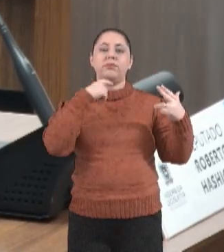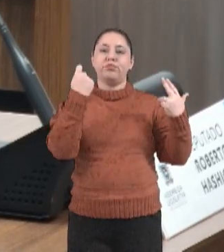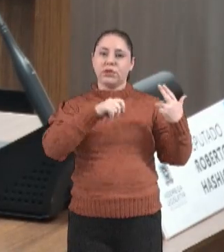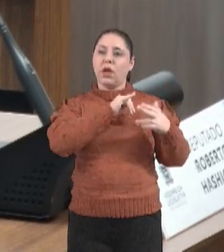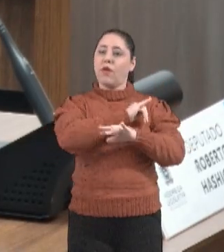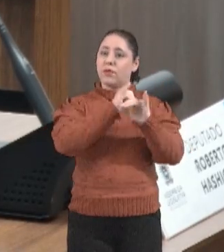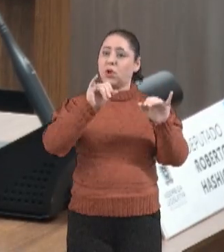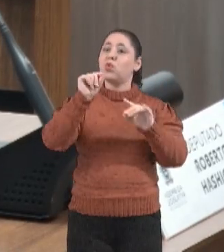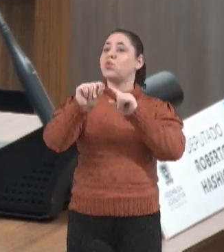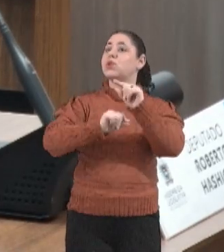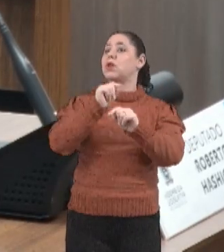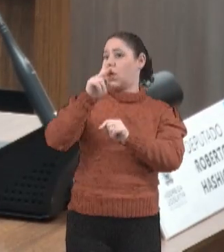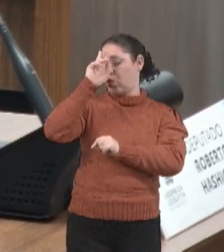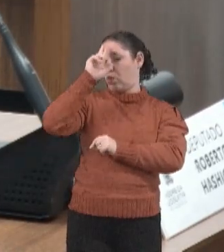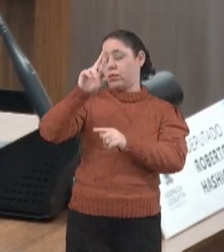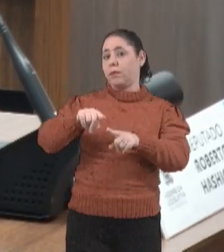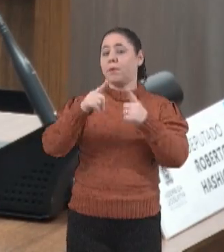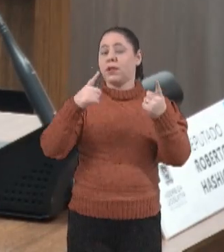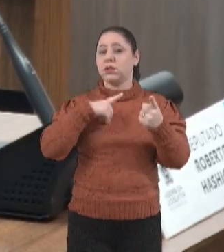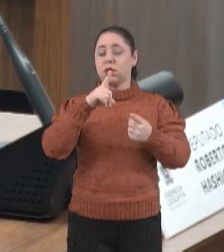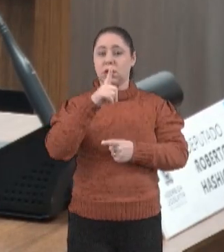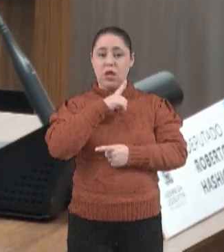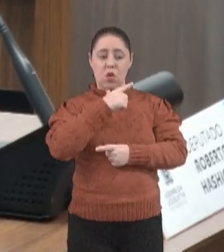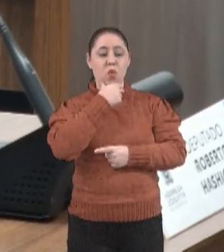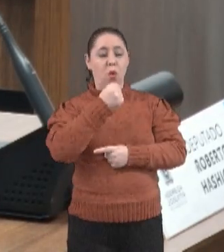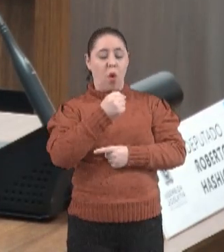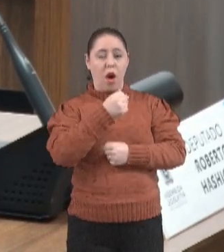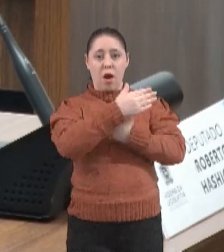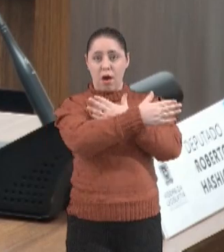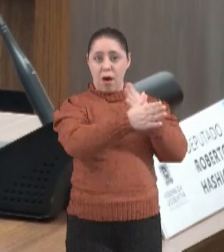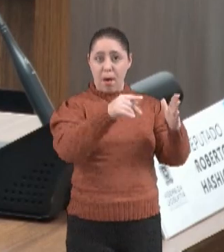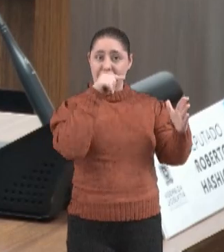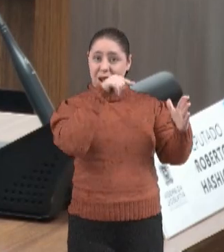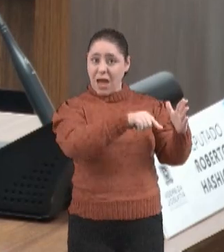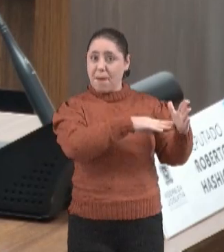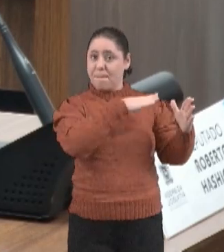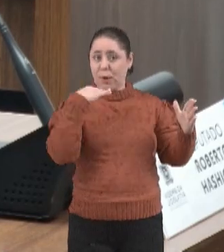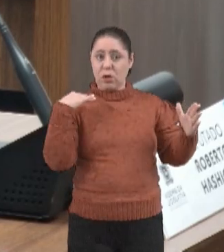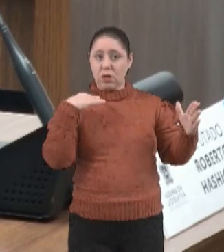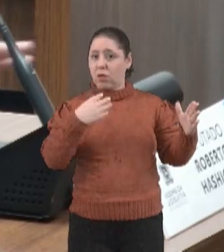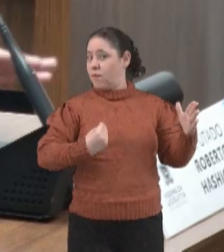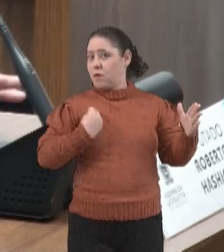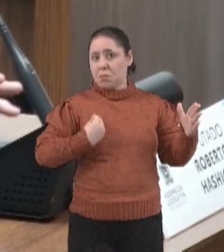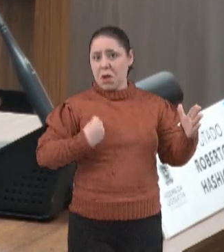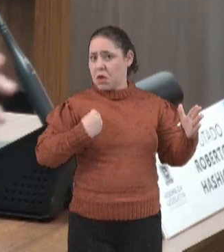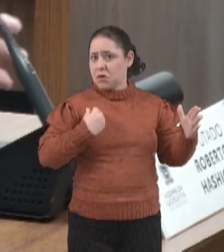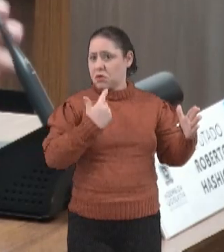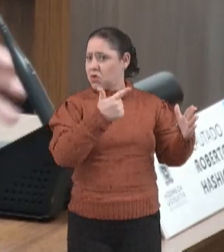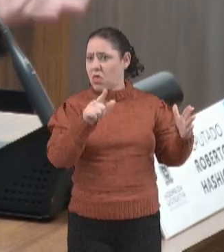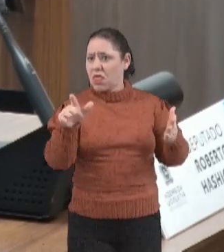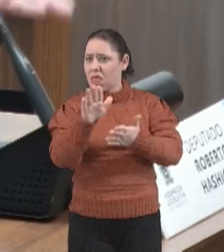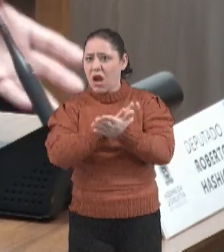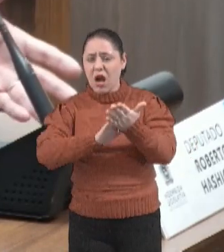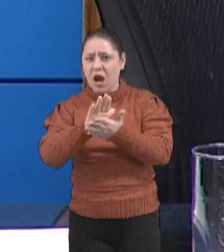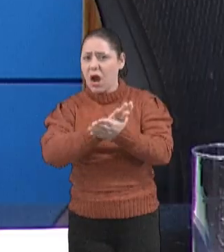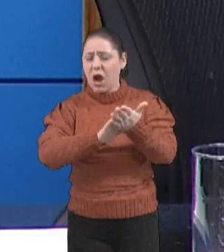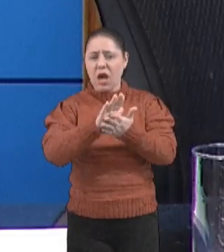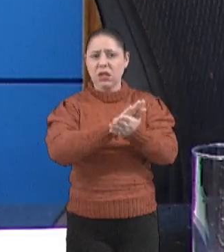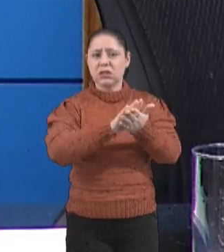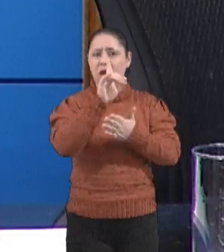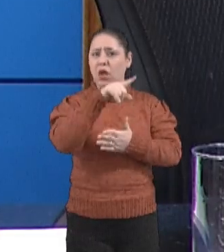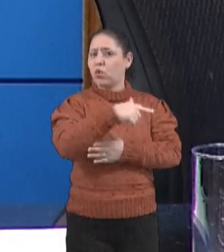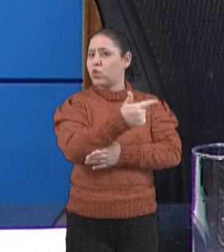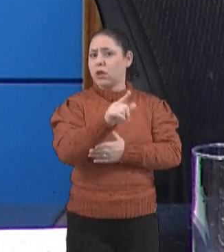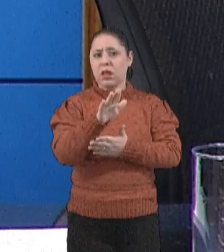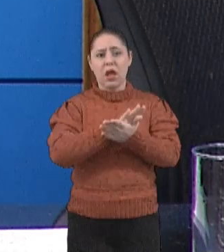nas matérias. Agora, o rapaz que foi encontrado morto, ele não fazia parte nenhuma disso. O laudo é bem claro,